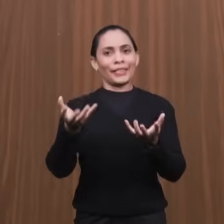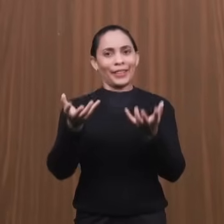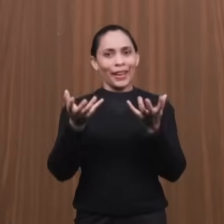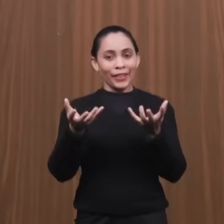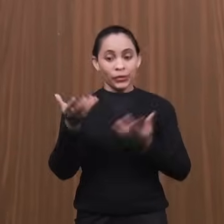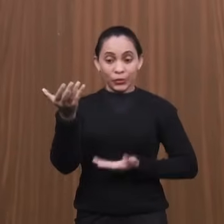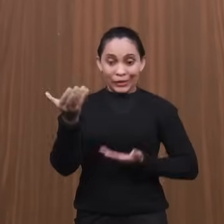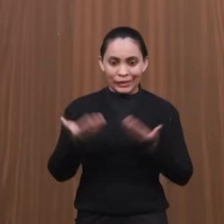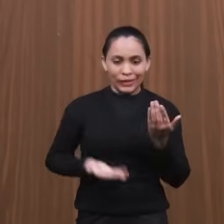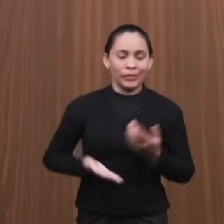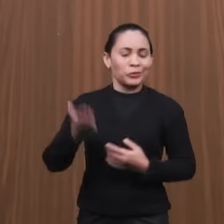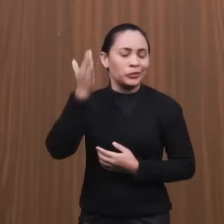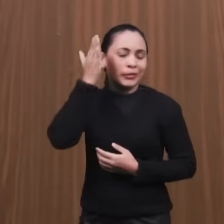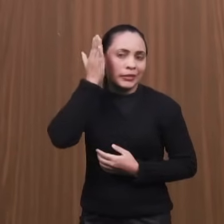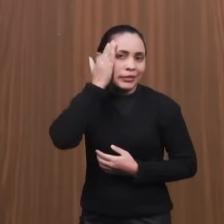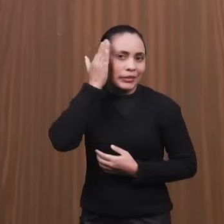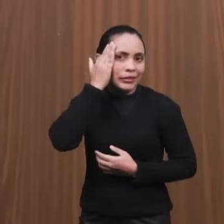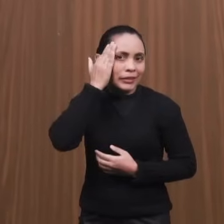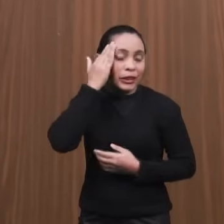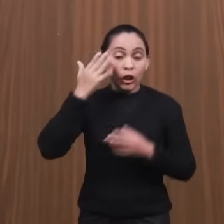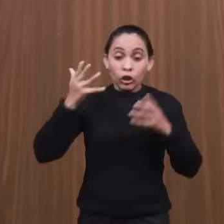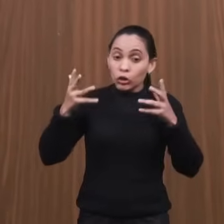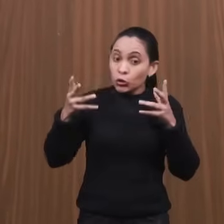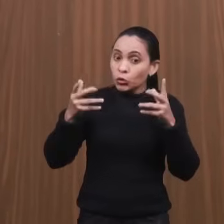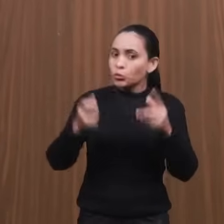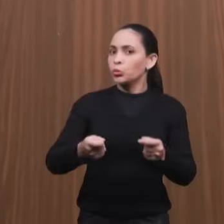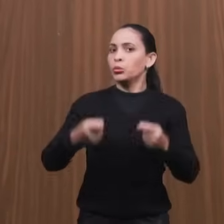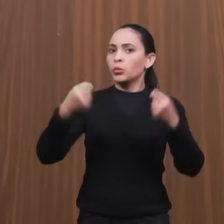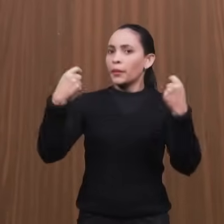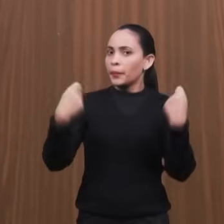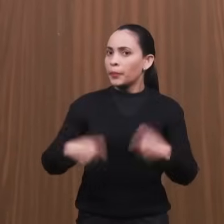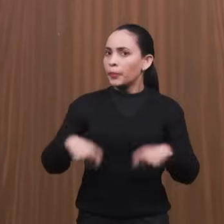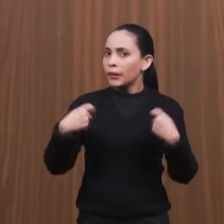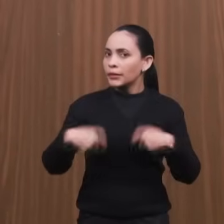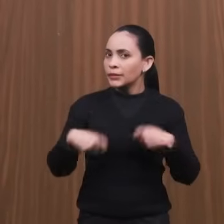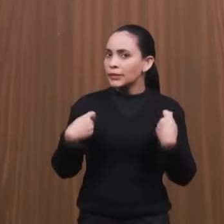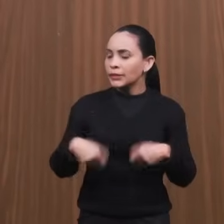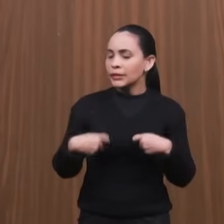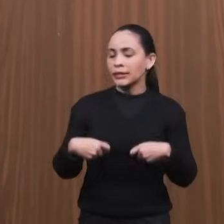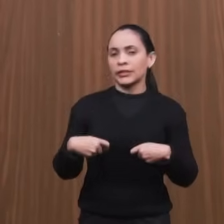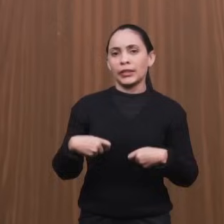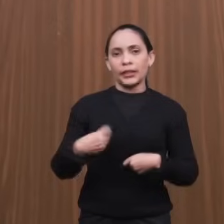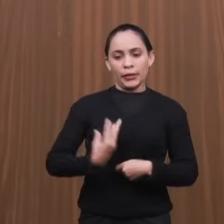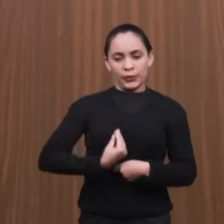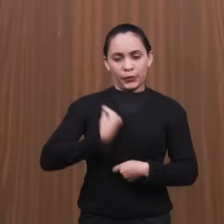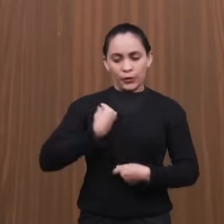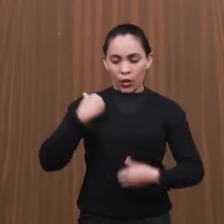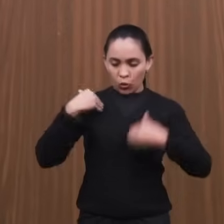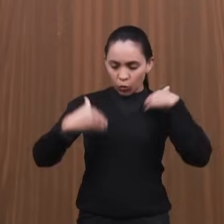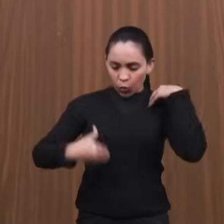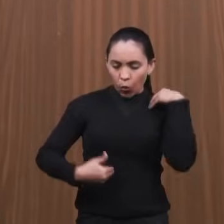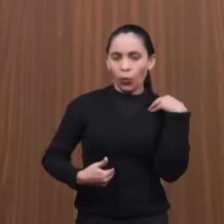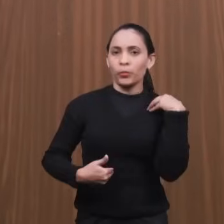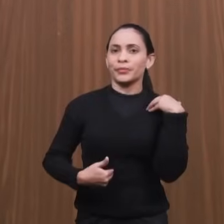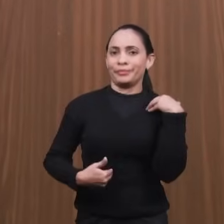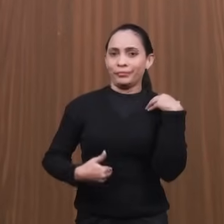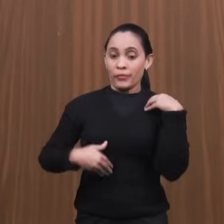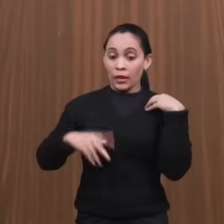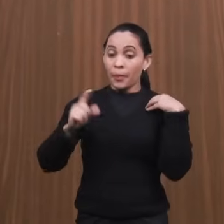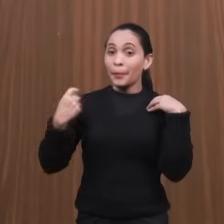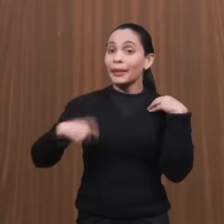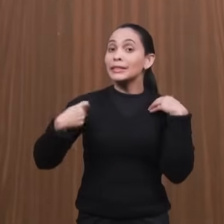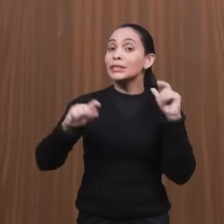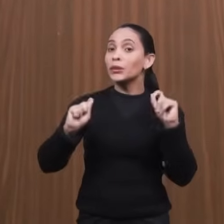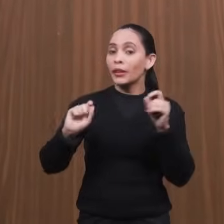igreja compreenda que todos precisam estar no corpo. Porque quando nós falamos